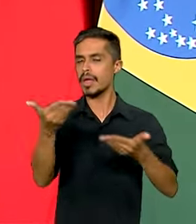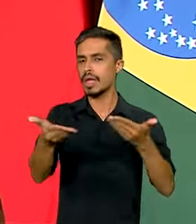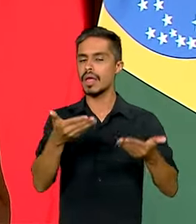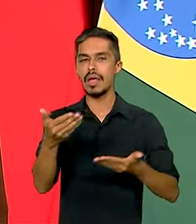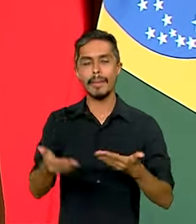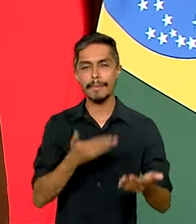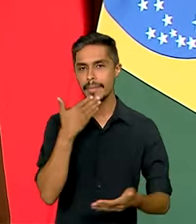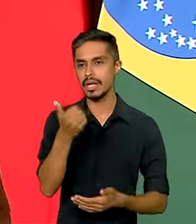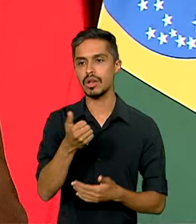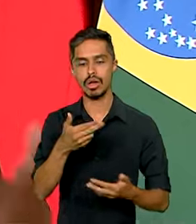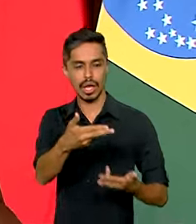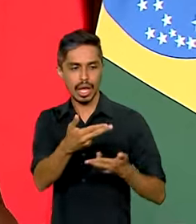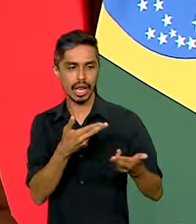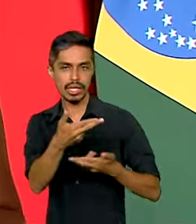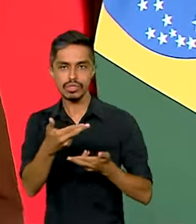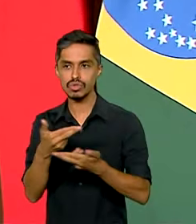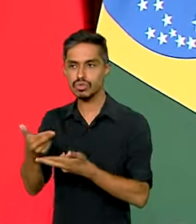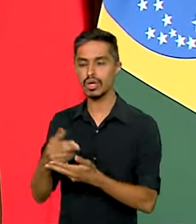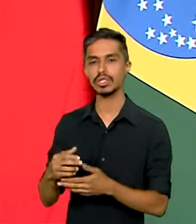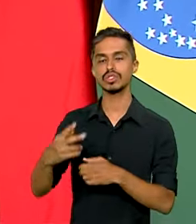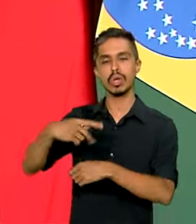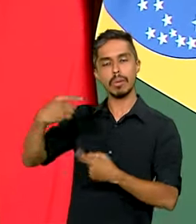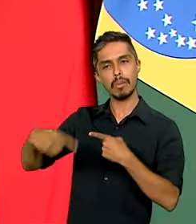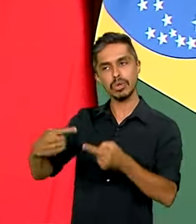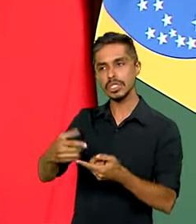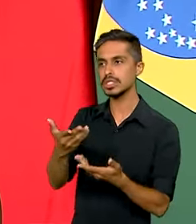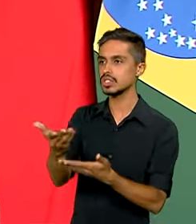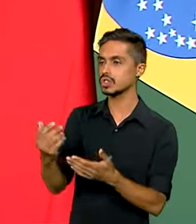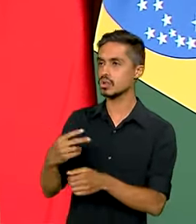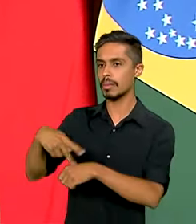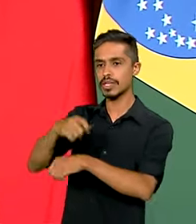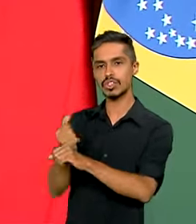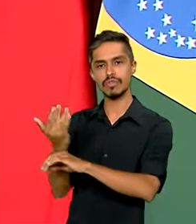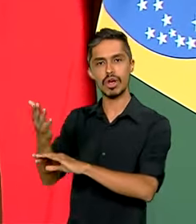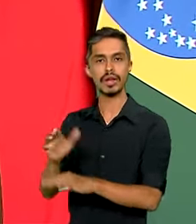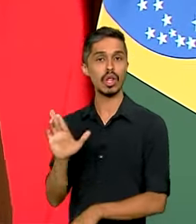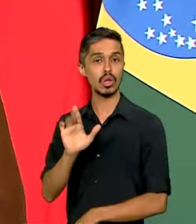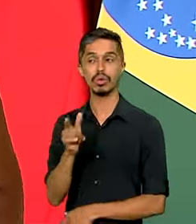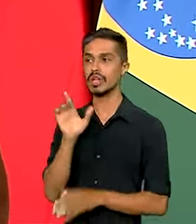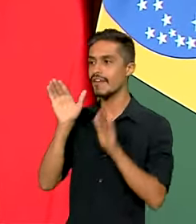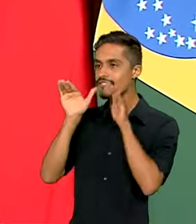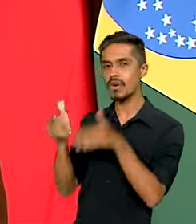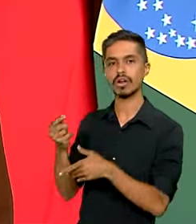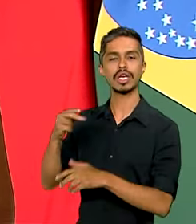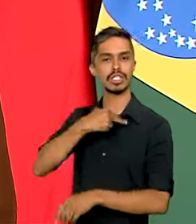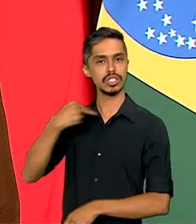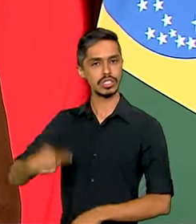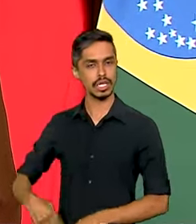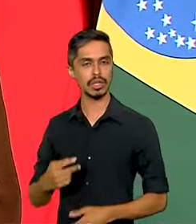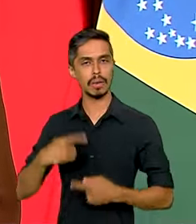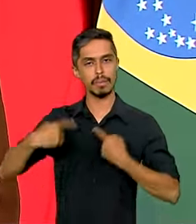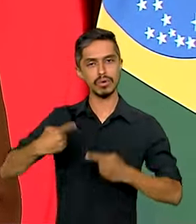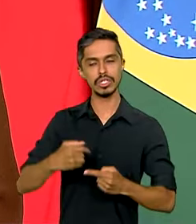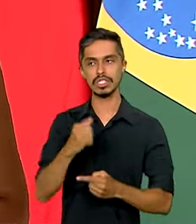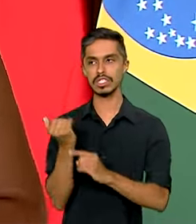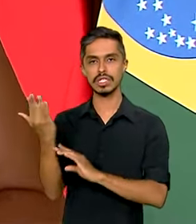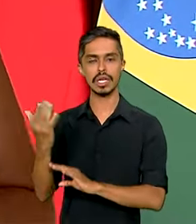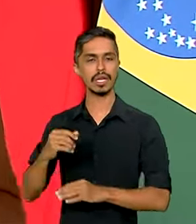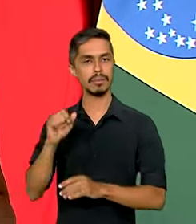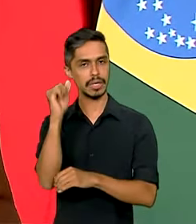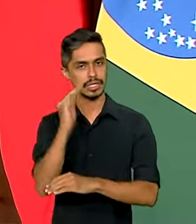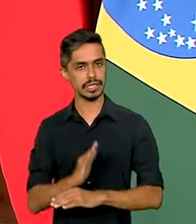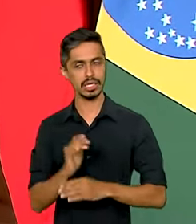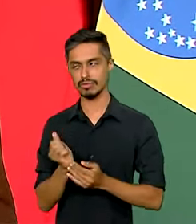os laços políticos e comerciais com os chineses está entre as prioridades da política externa brasileira.